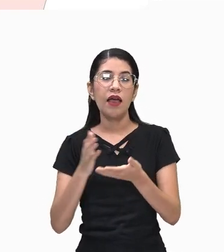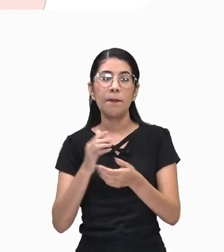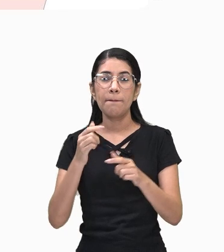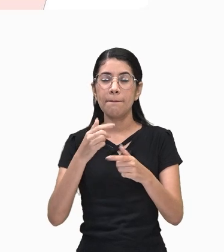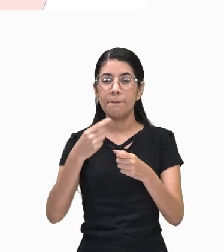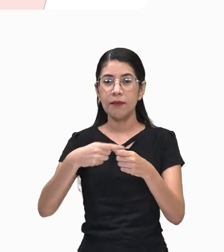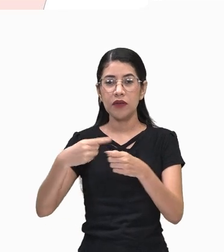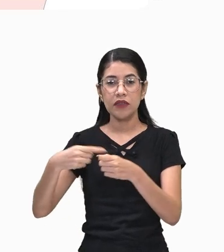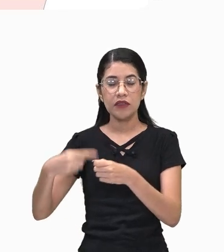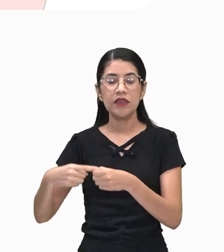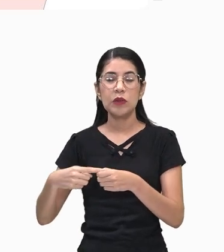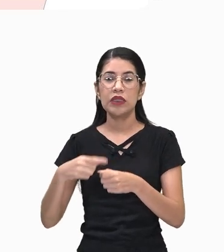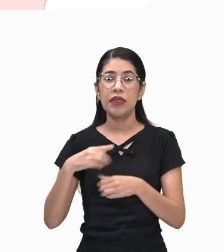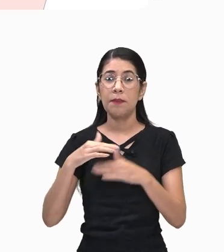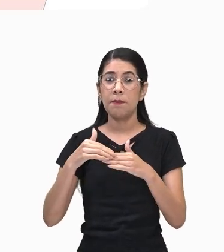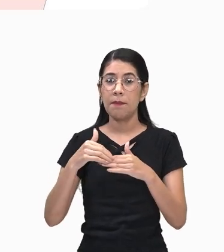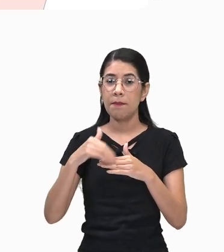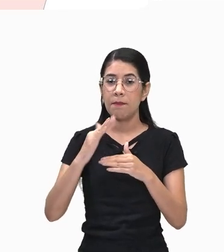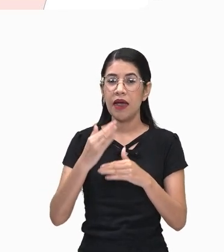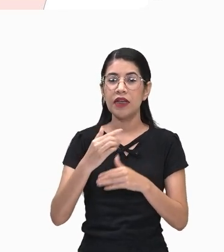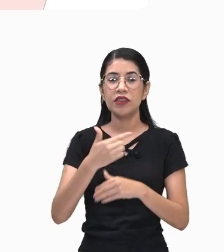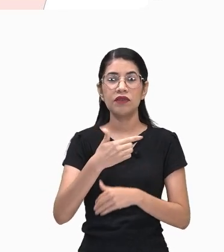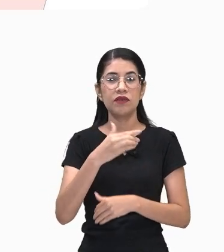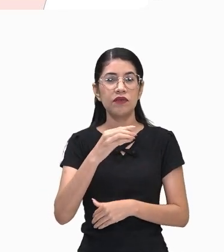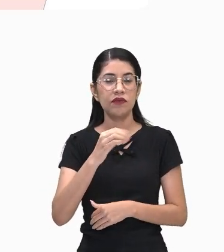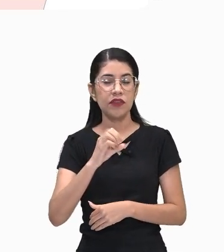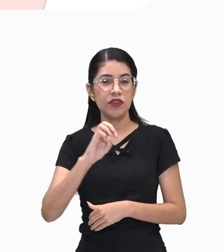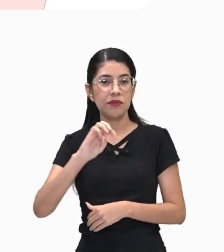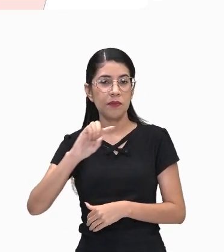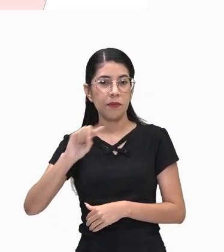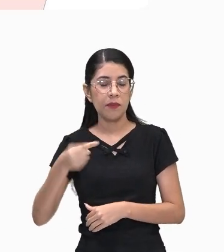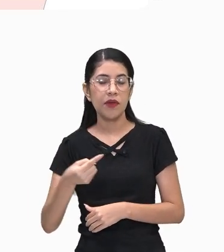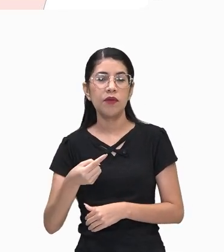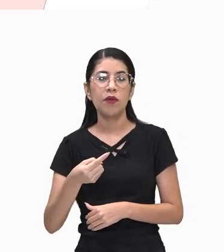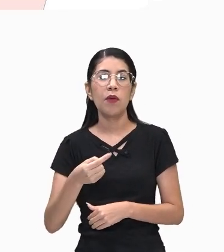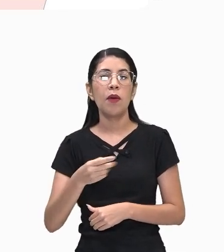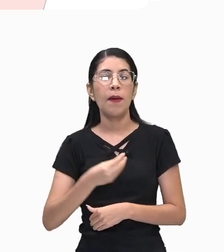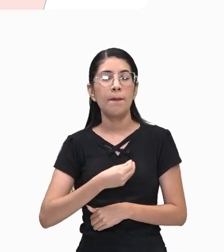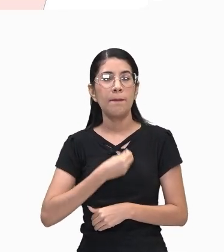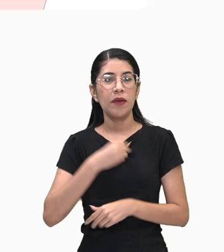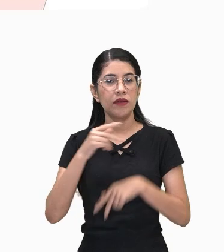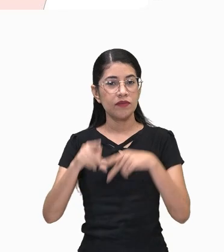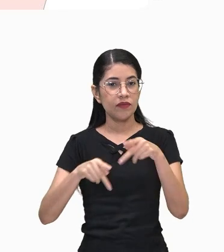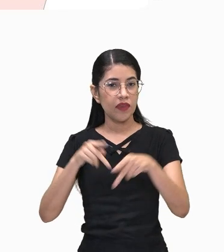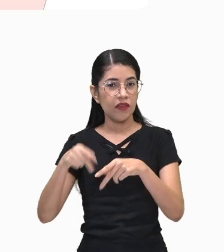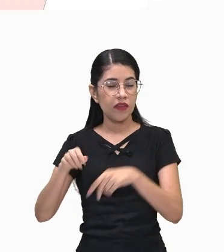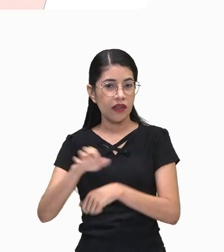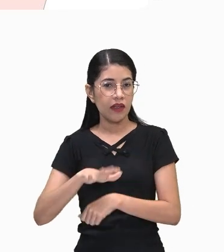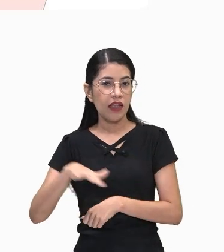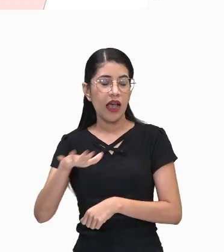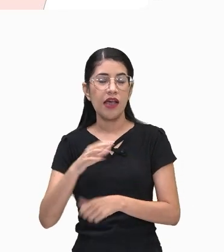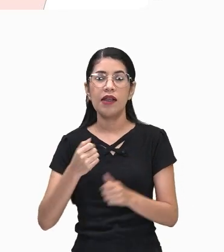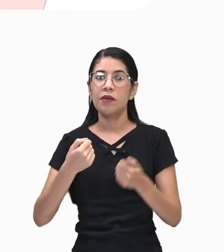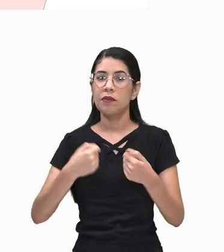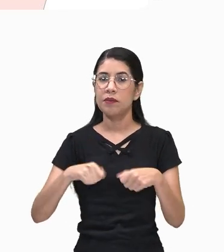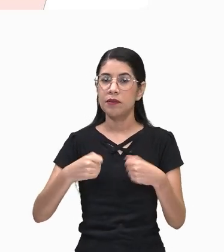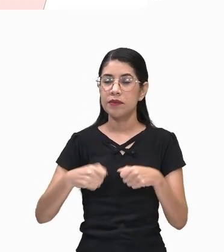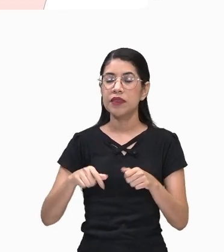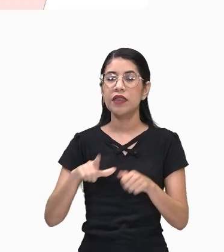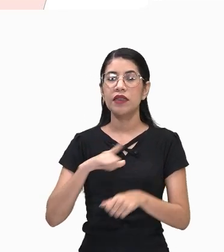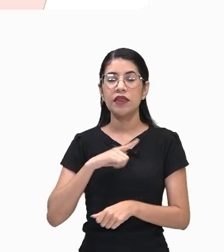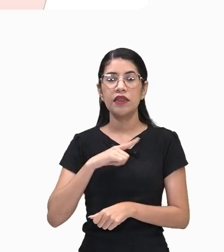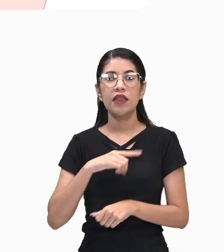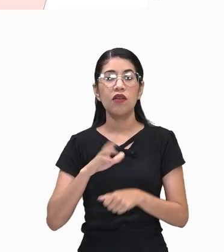os municípios que têm mais de 20 mil habitantes, eles precisam, né, ter um